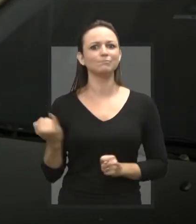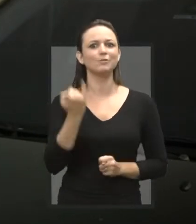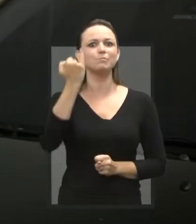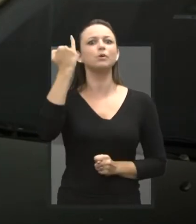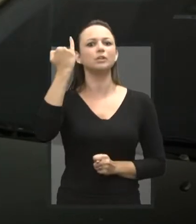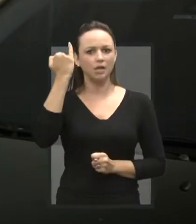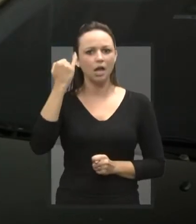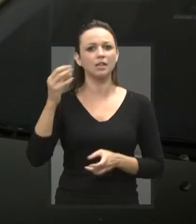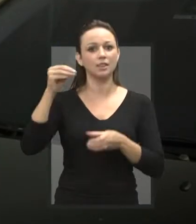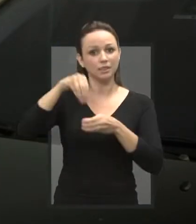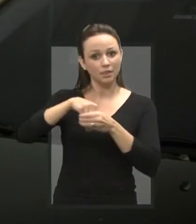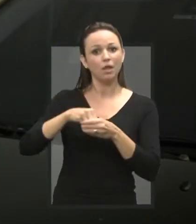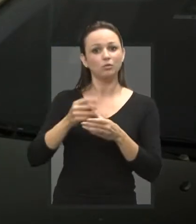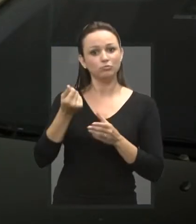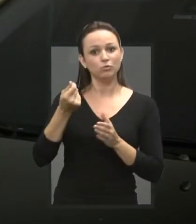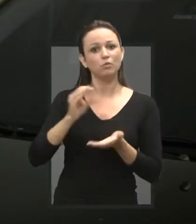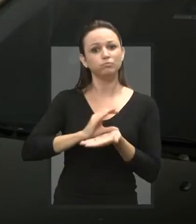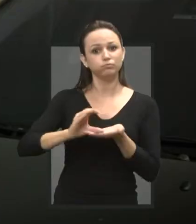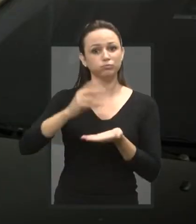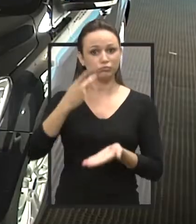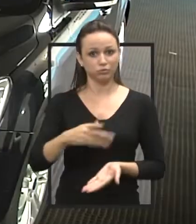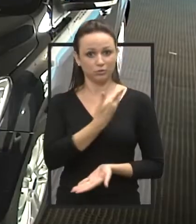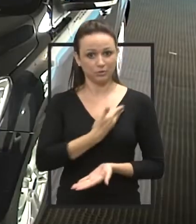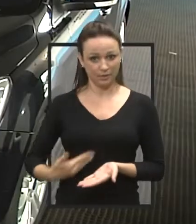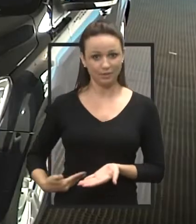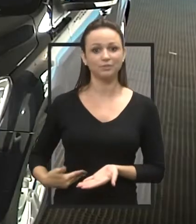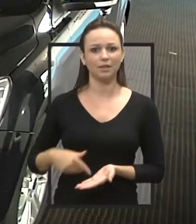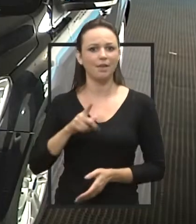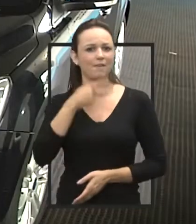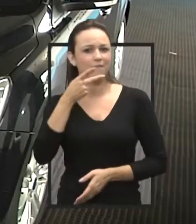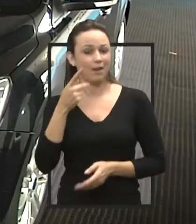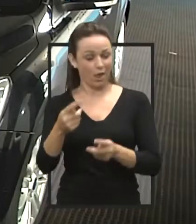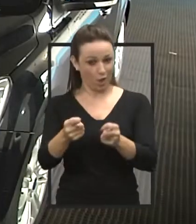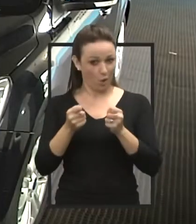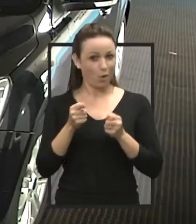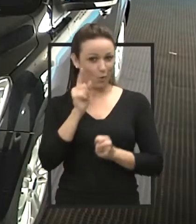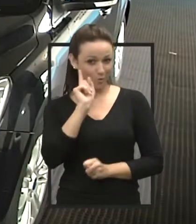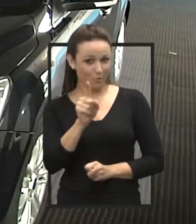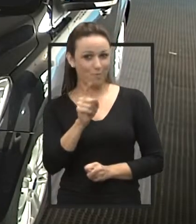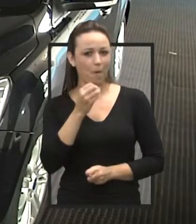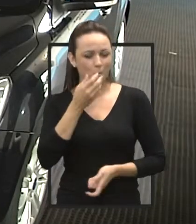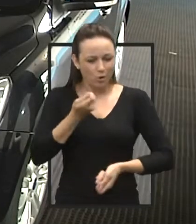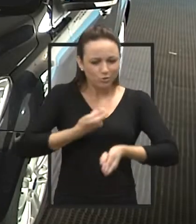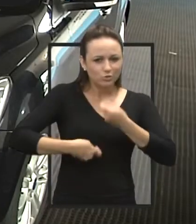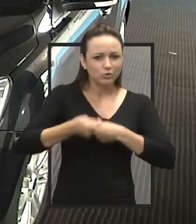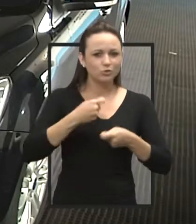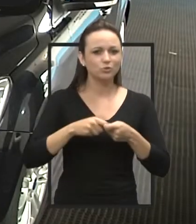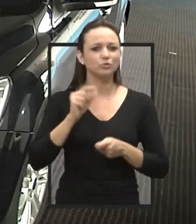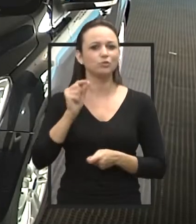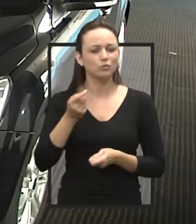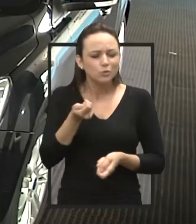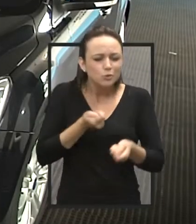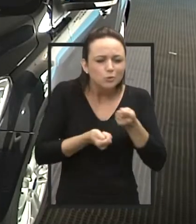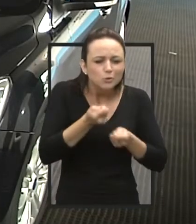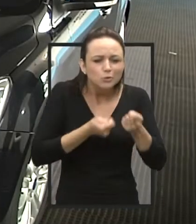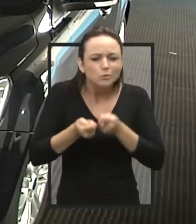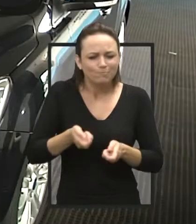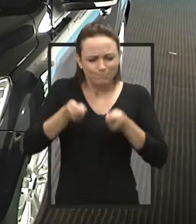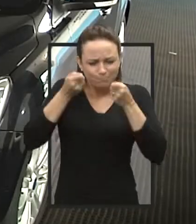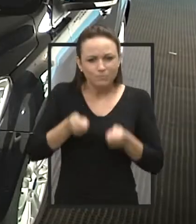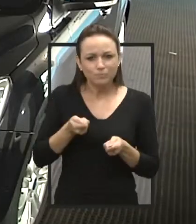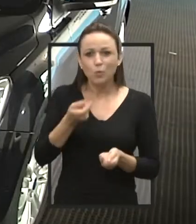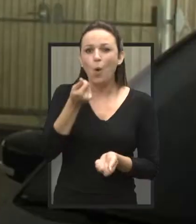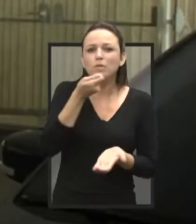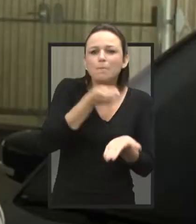significativa para os cofres públicos da nossa cidade. E por falar em economia, uma boa gestão se faz com um controle rigoroso